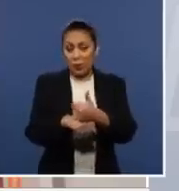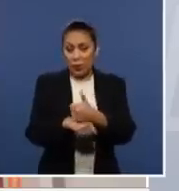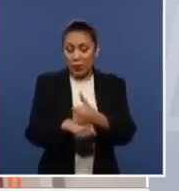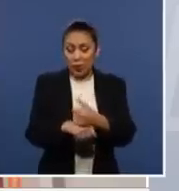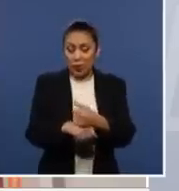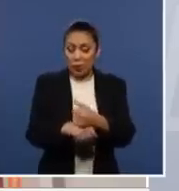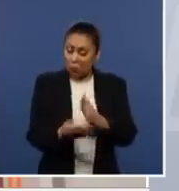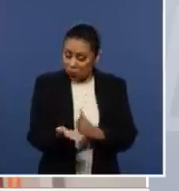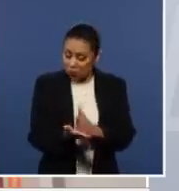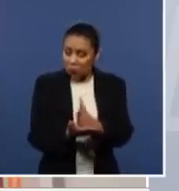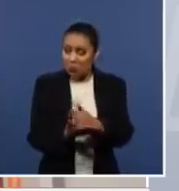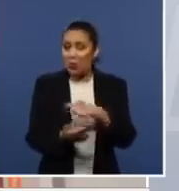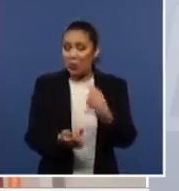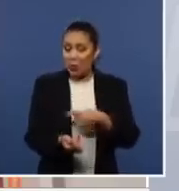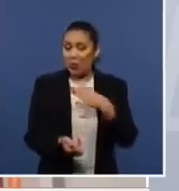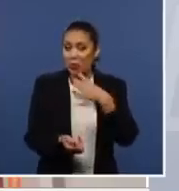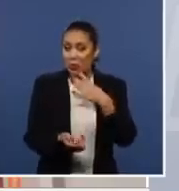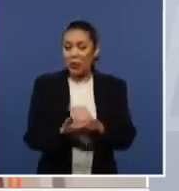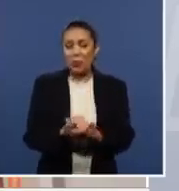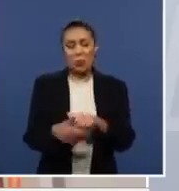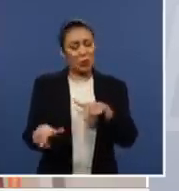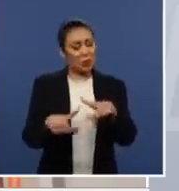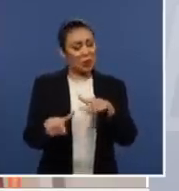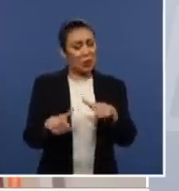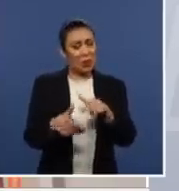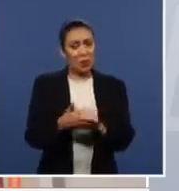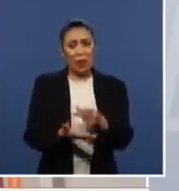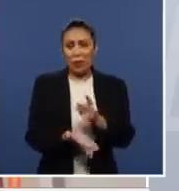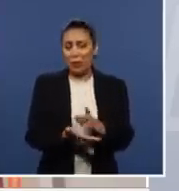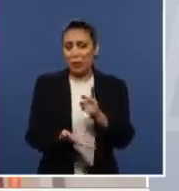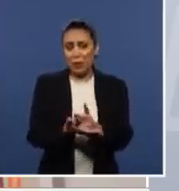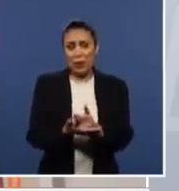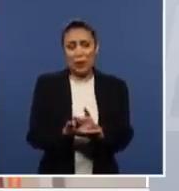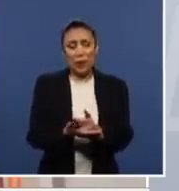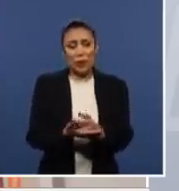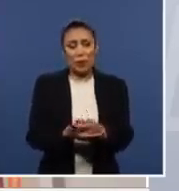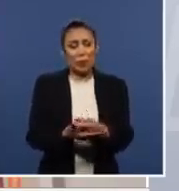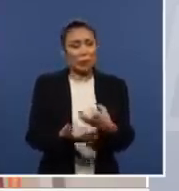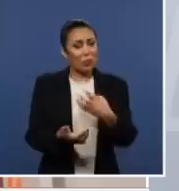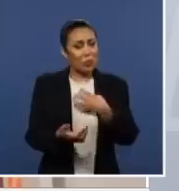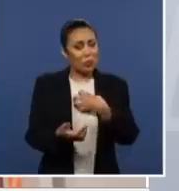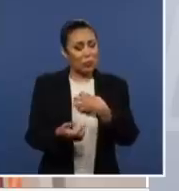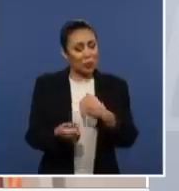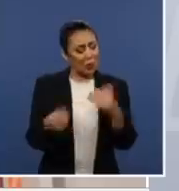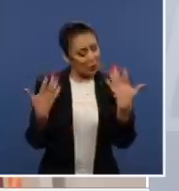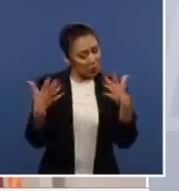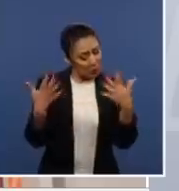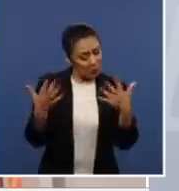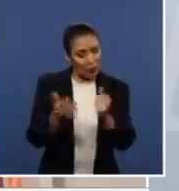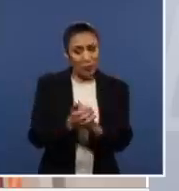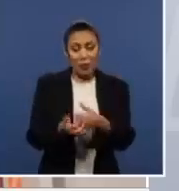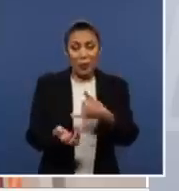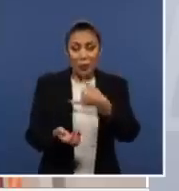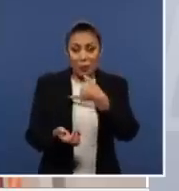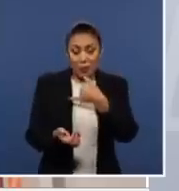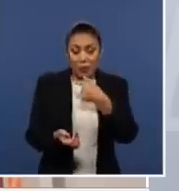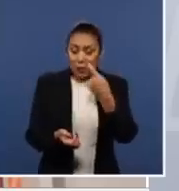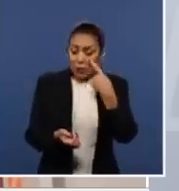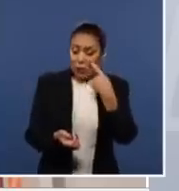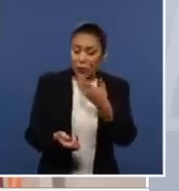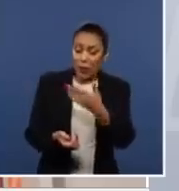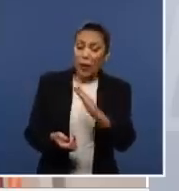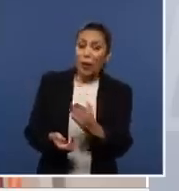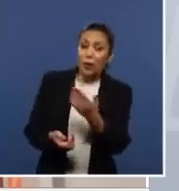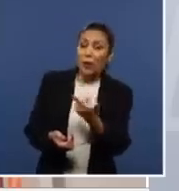gente conhece, desenvolve o trabalho dela sempre de uma maneira brilhante e é muito triste ver ela ser vítima